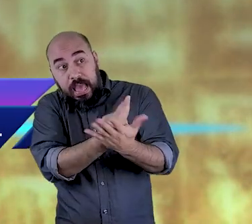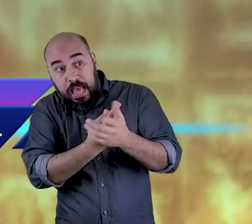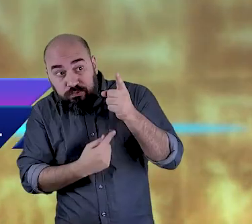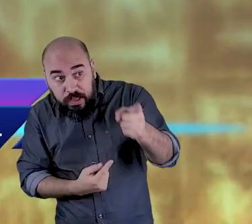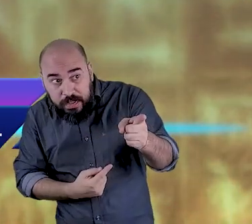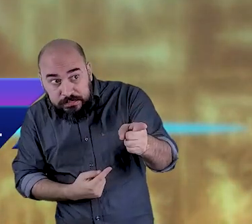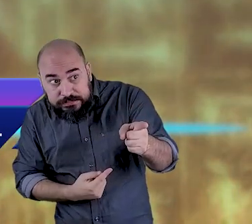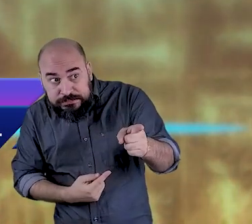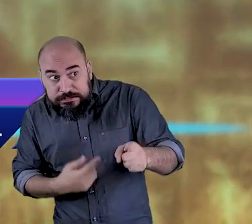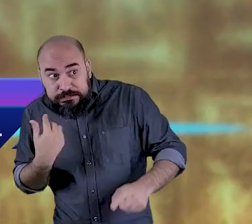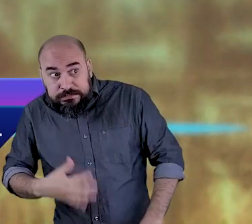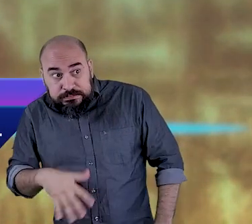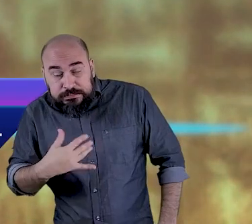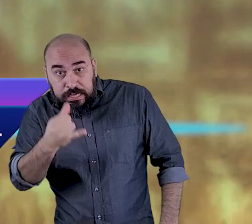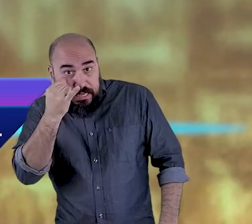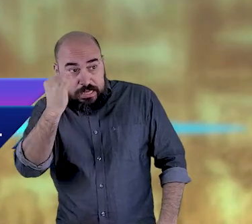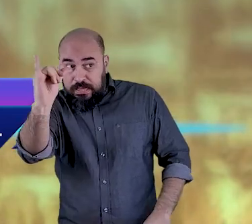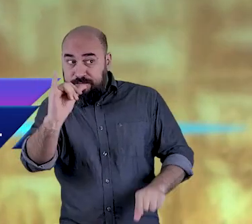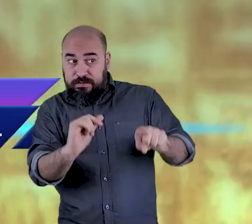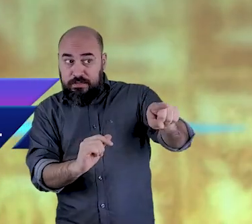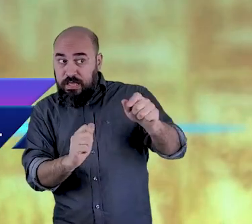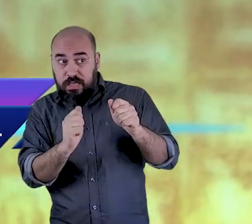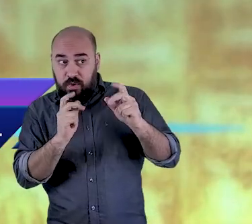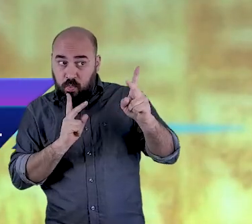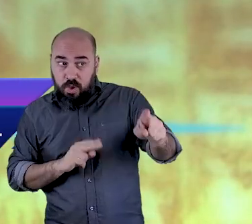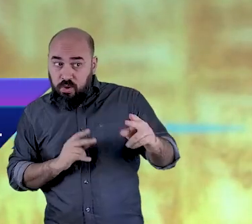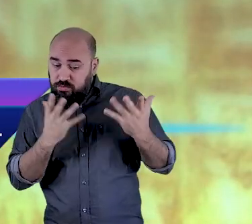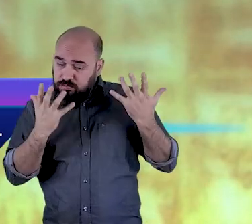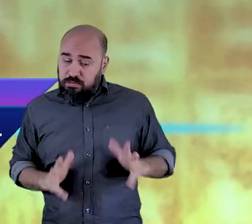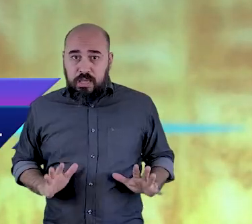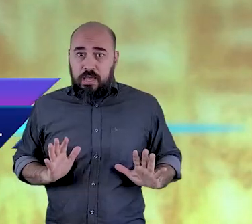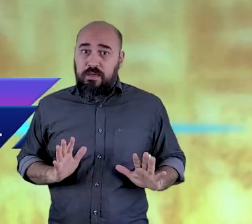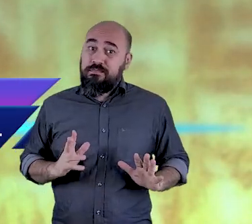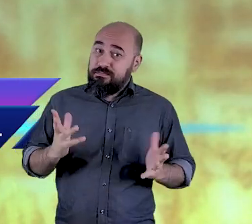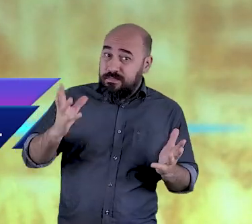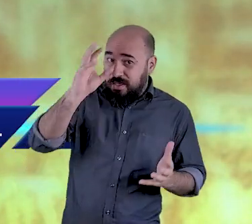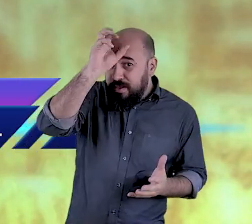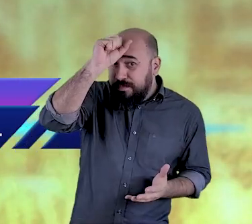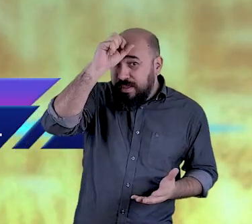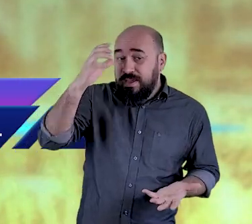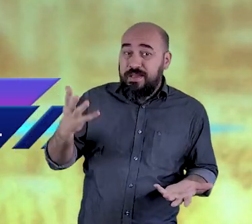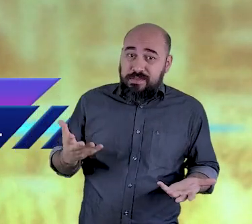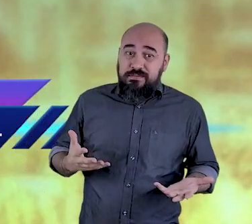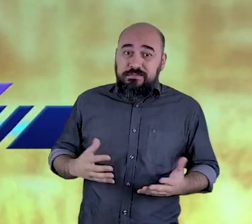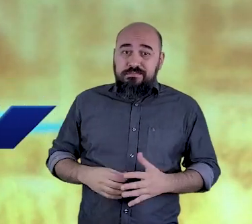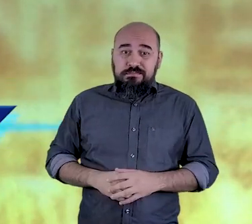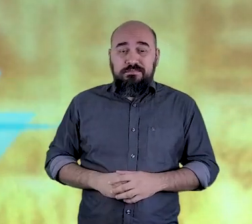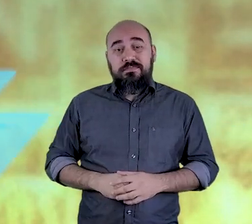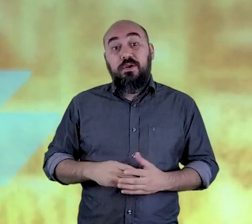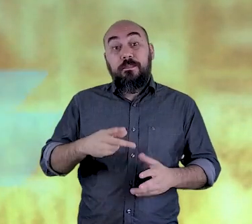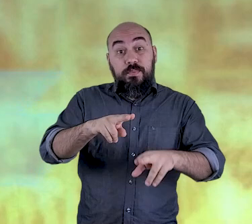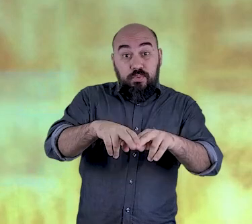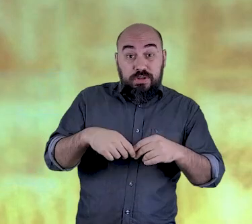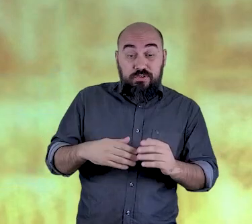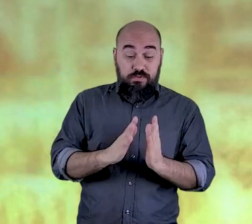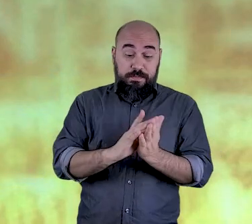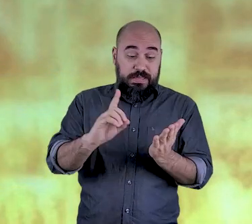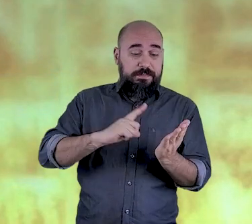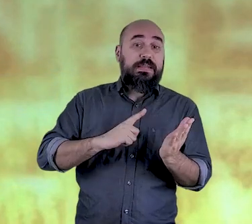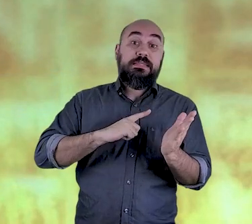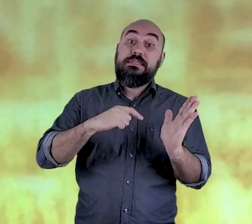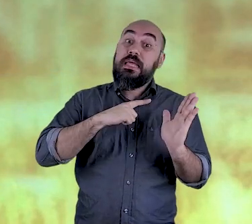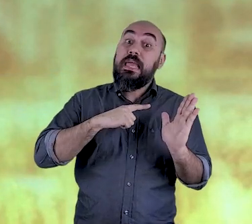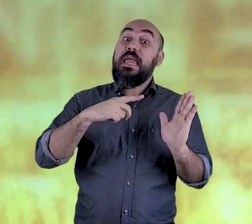Bíblia nós encontramos várias situações complicadas é por isso que encontramos vários Deslizes na palavra de Deus porque Deus quer que você leia